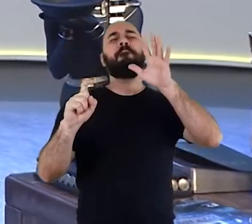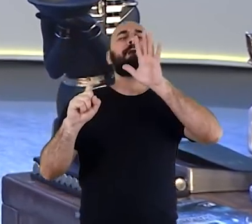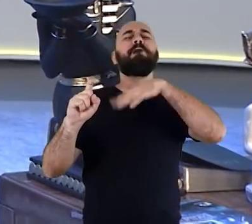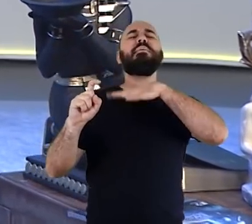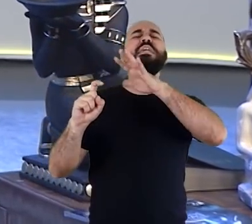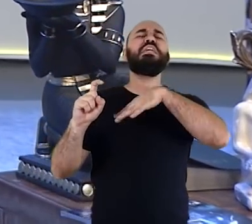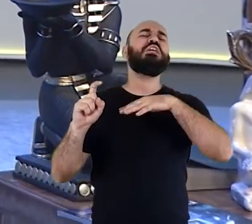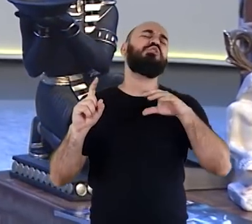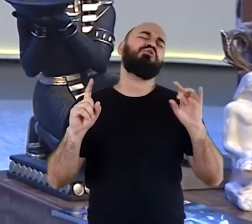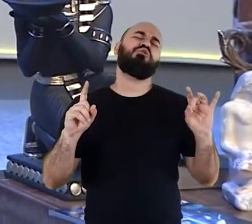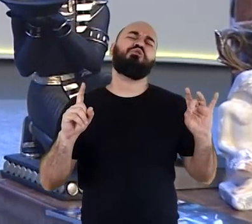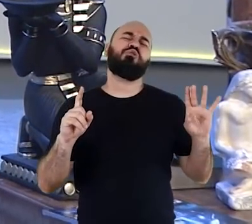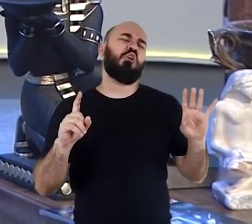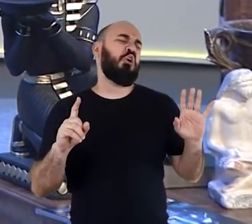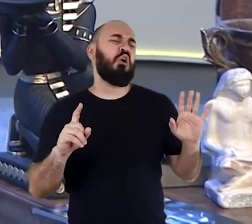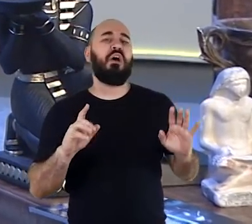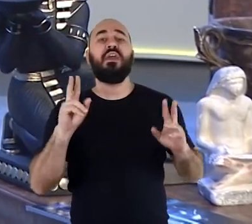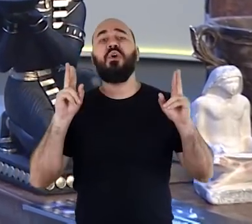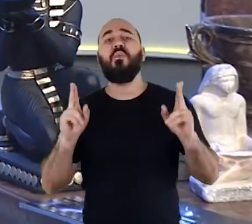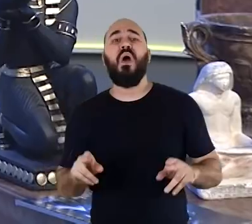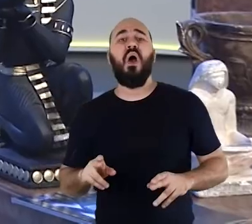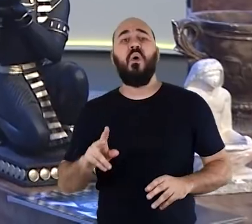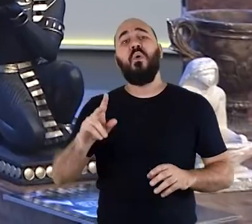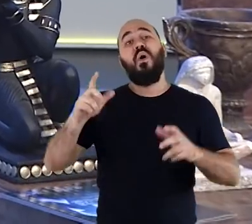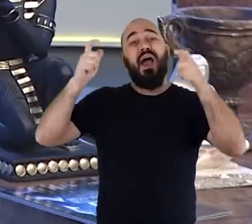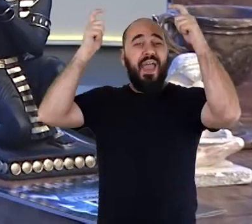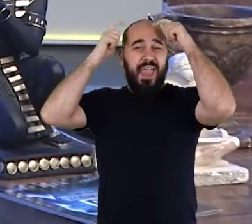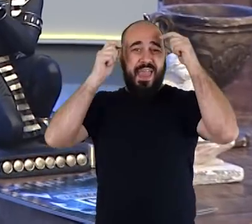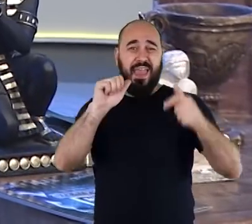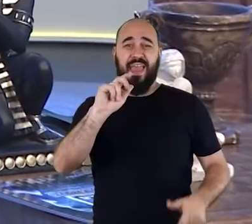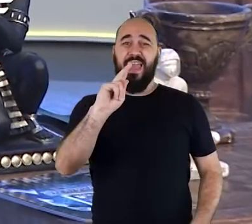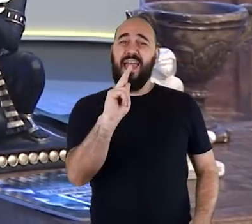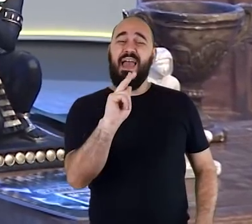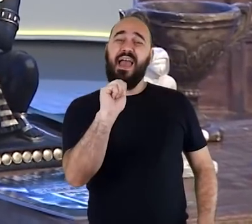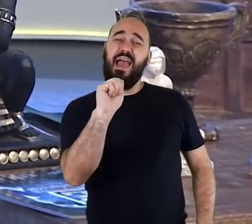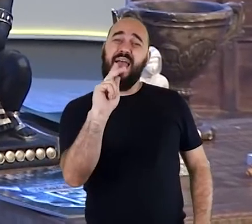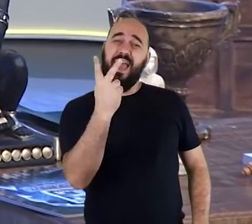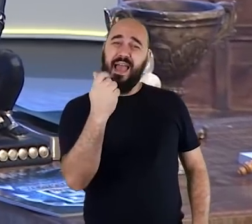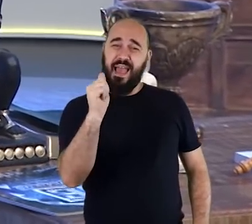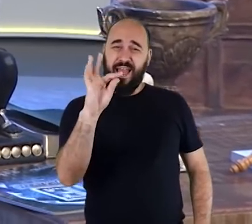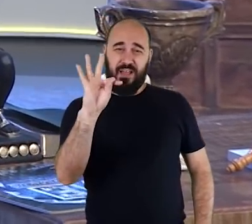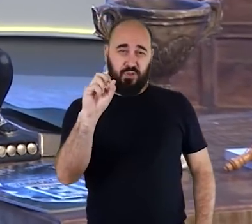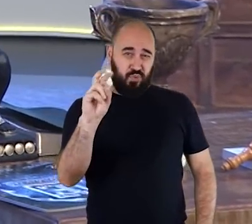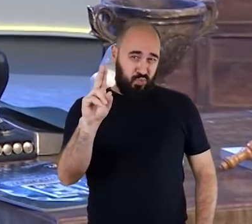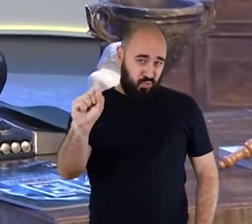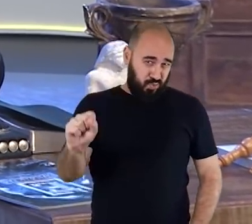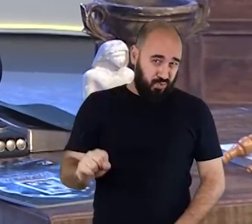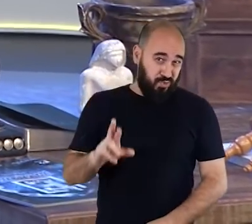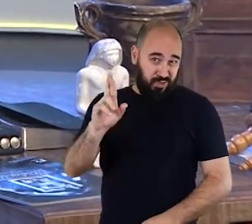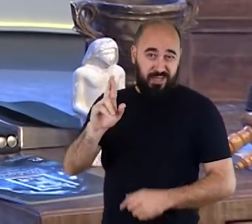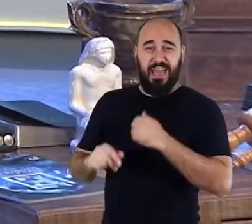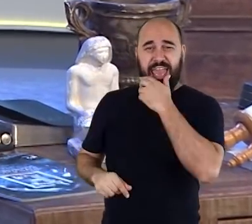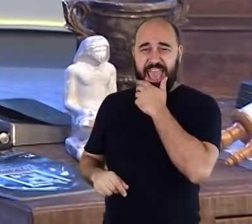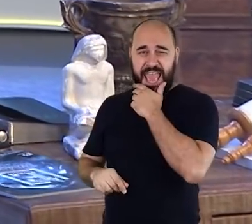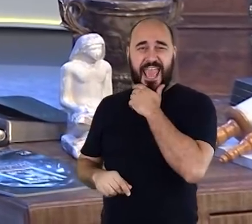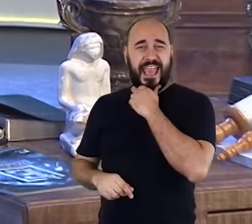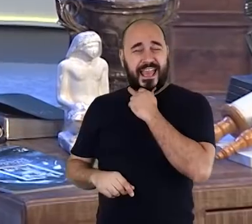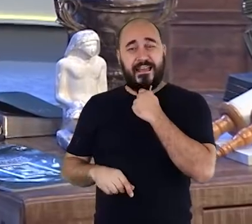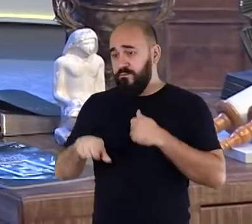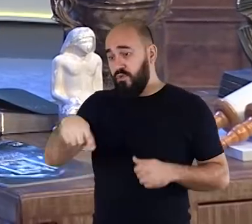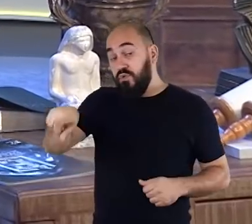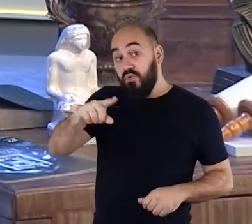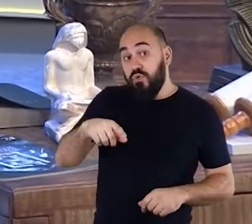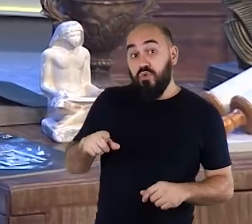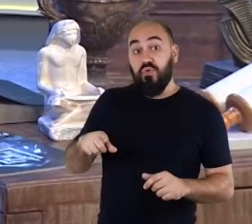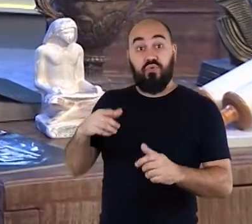assim, o fato de um epigrafista da Sorbonne, não importa o seu grau de titularidade ou mesmo